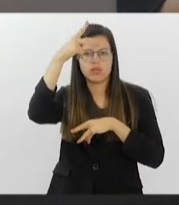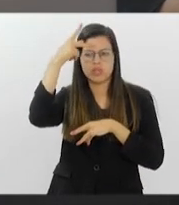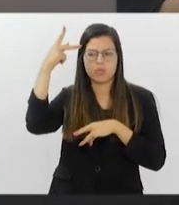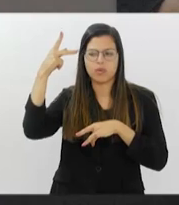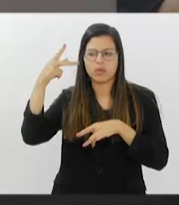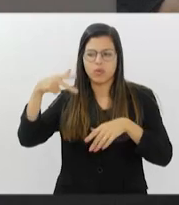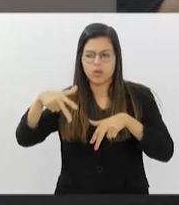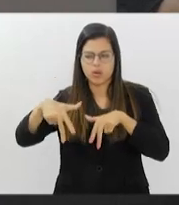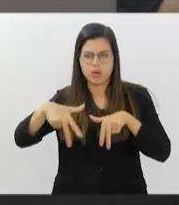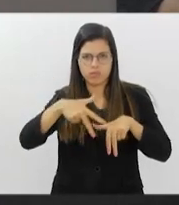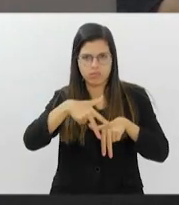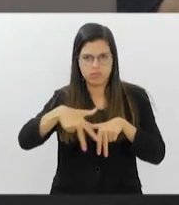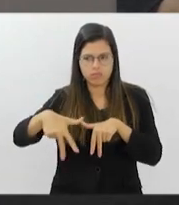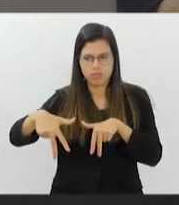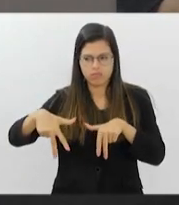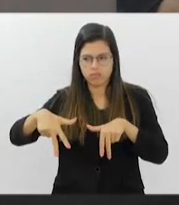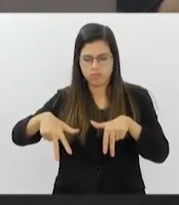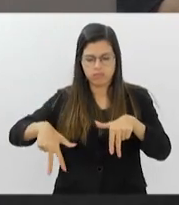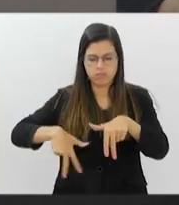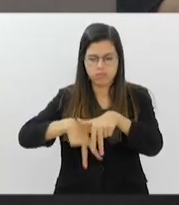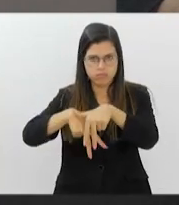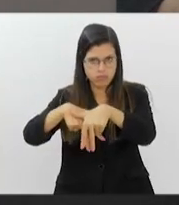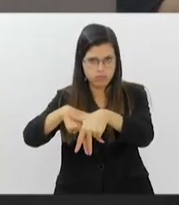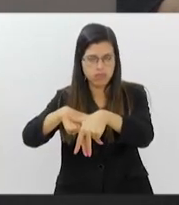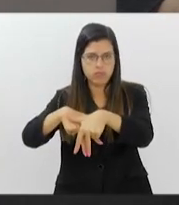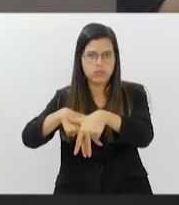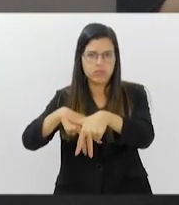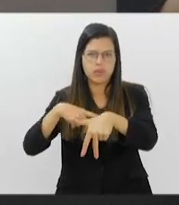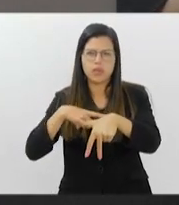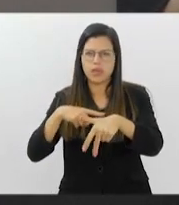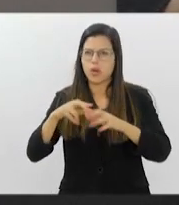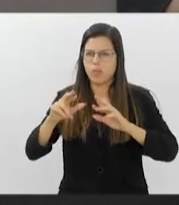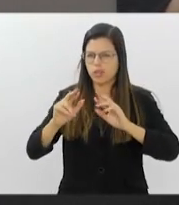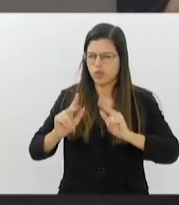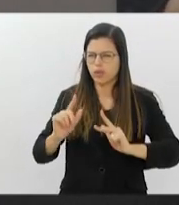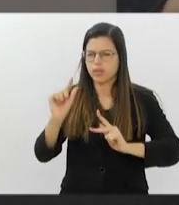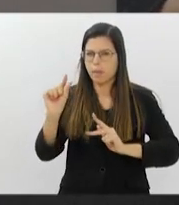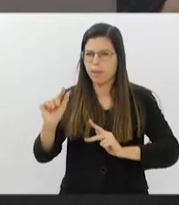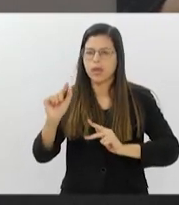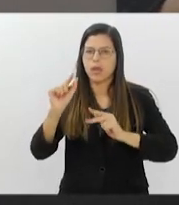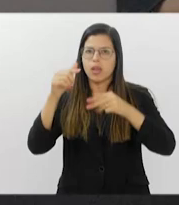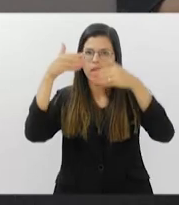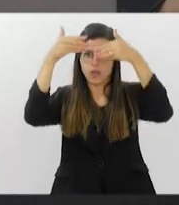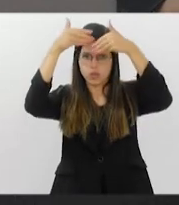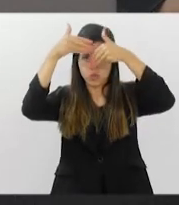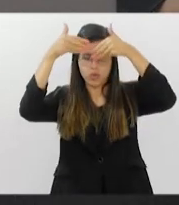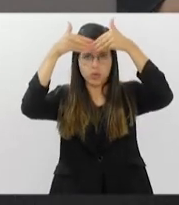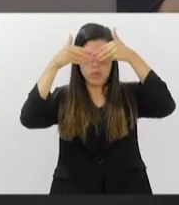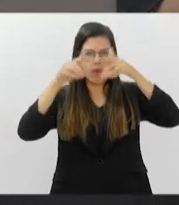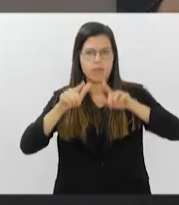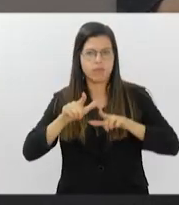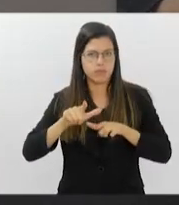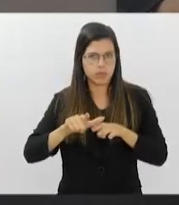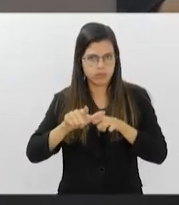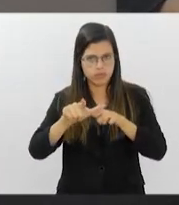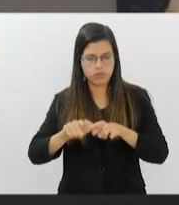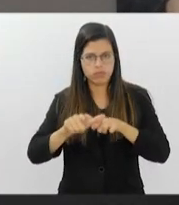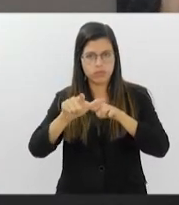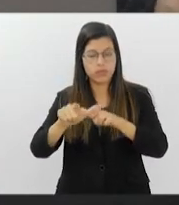uma diferençazinha aí de candomblé para Umbanda. O culto a